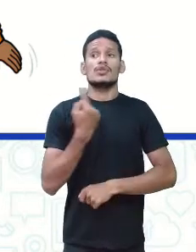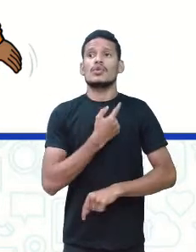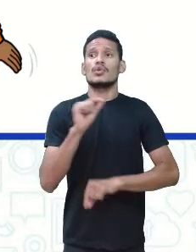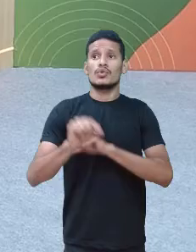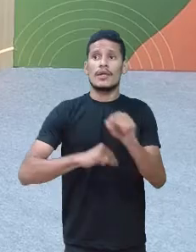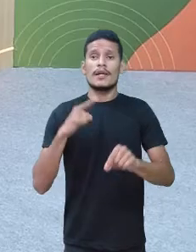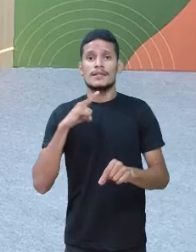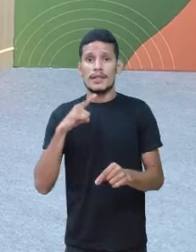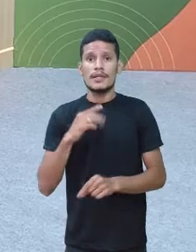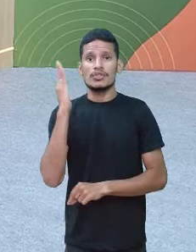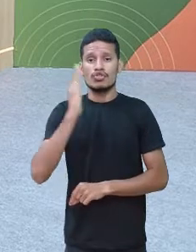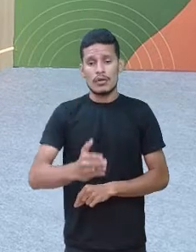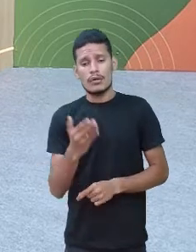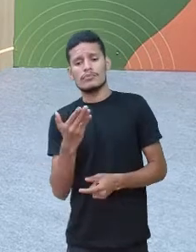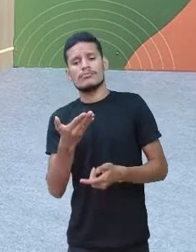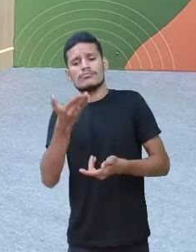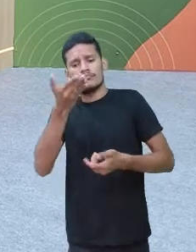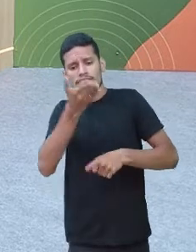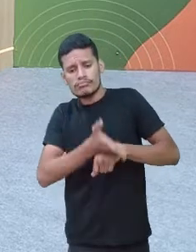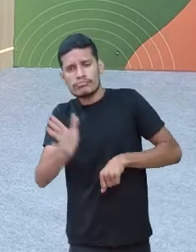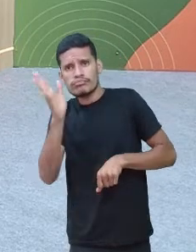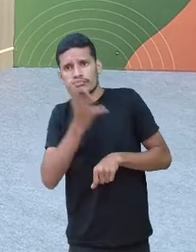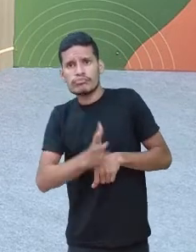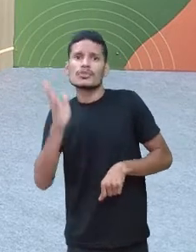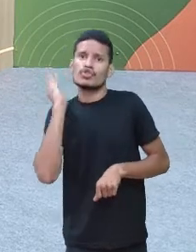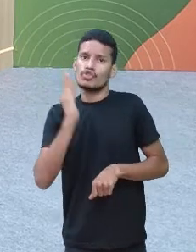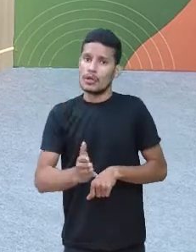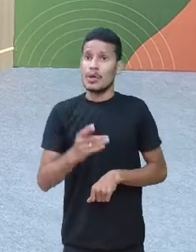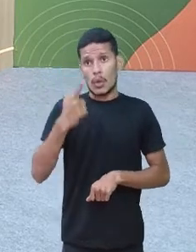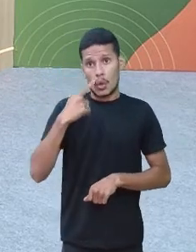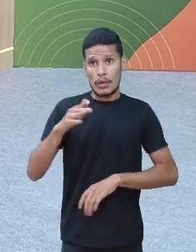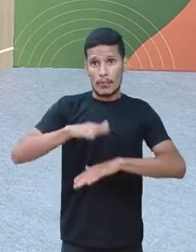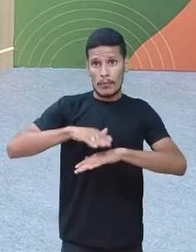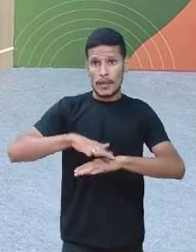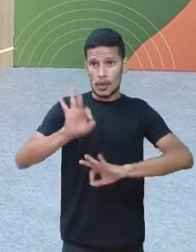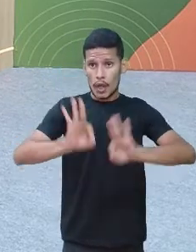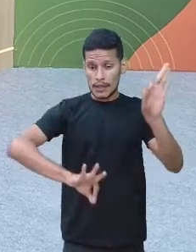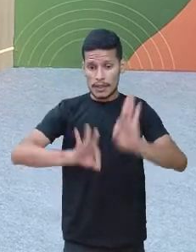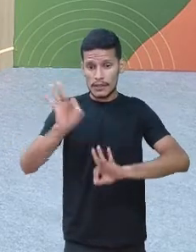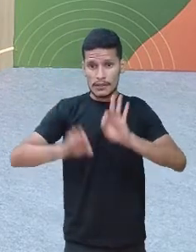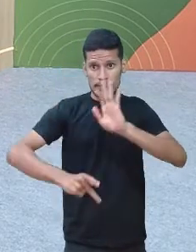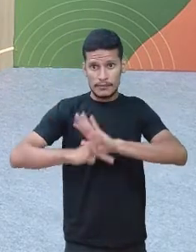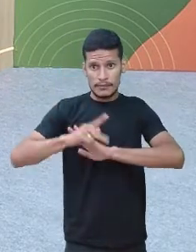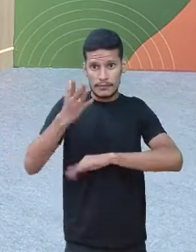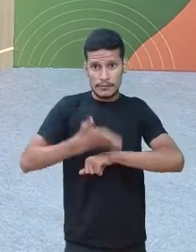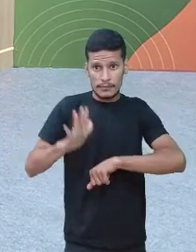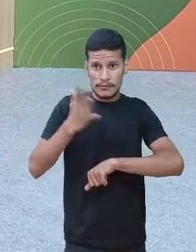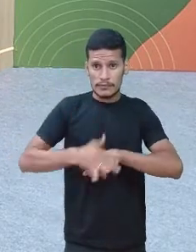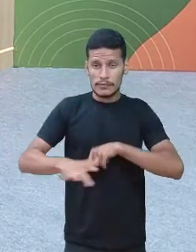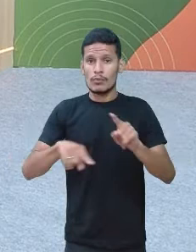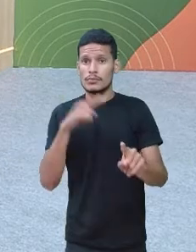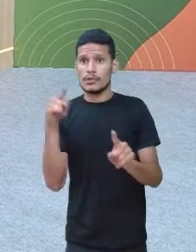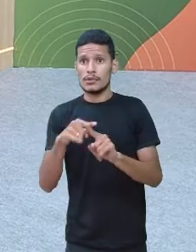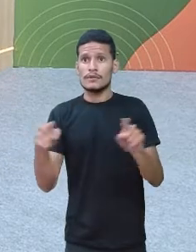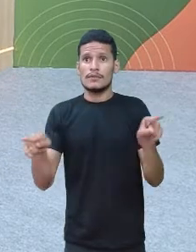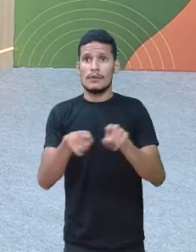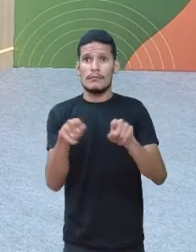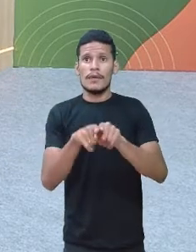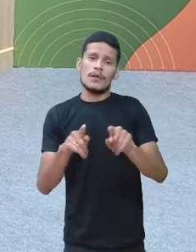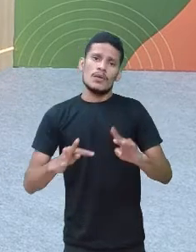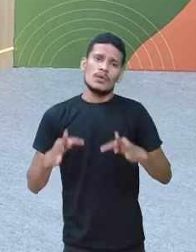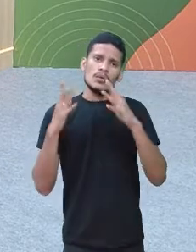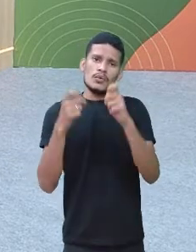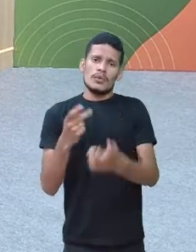esses princípios aí envolvidos. Seja na montagem do treinamento, do objetivo, de tudo que